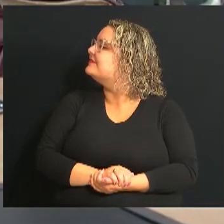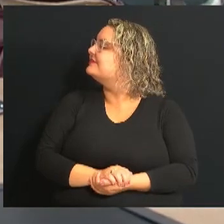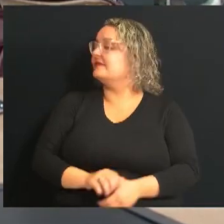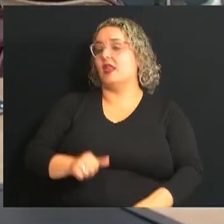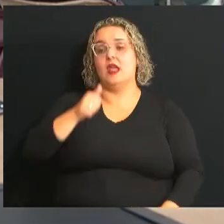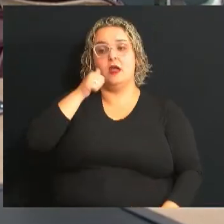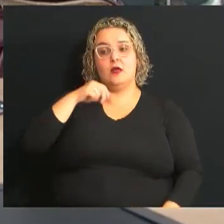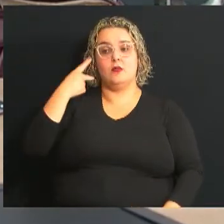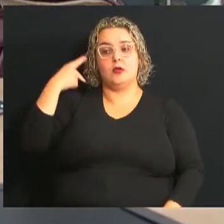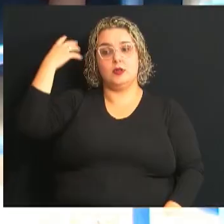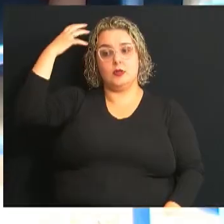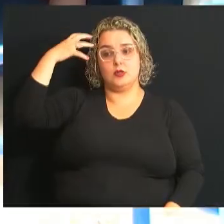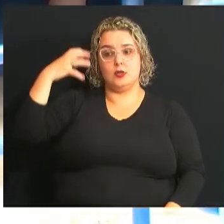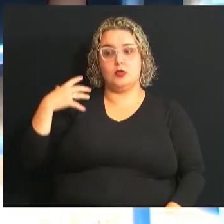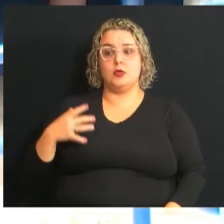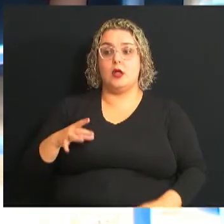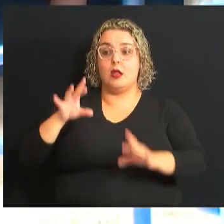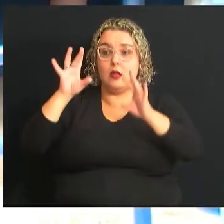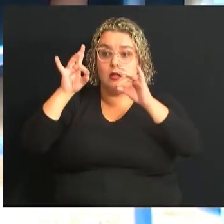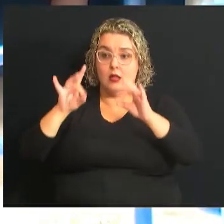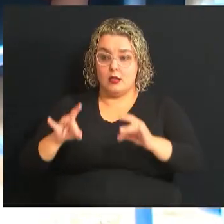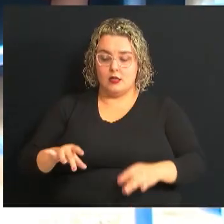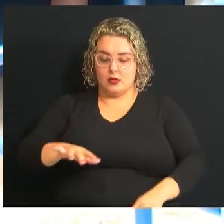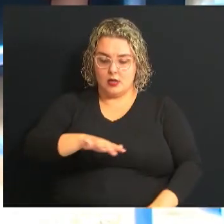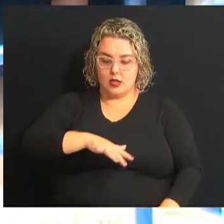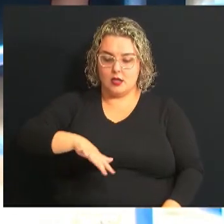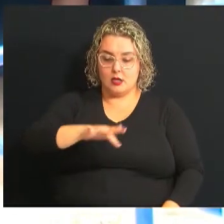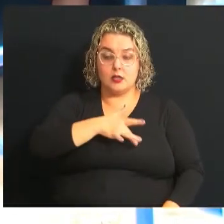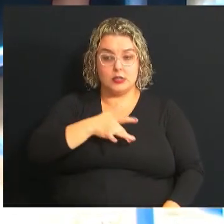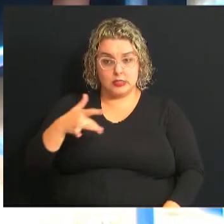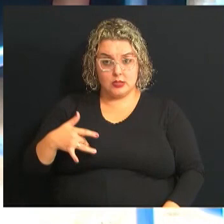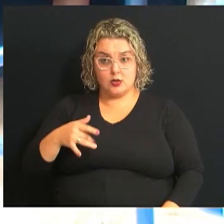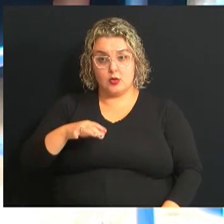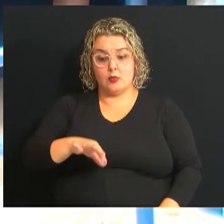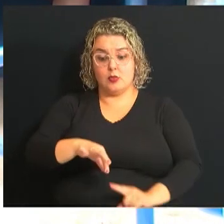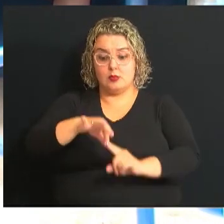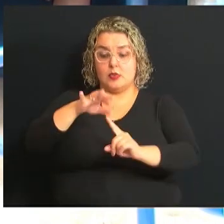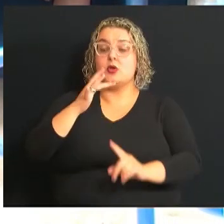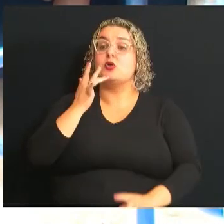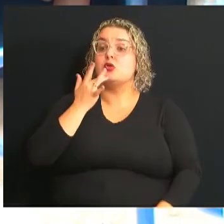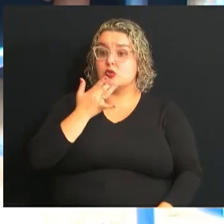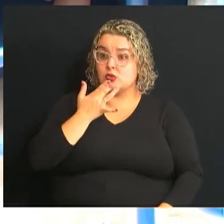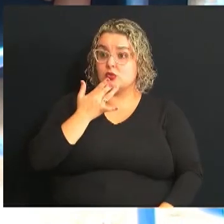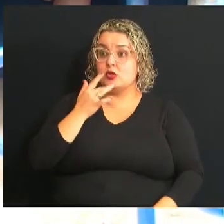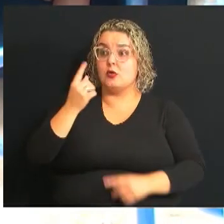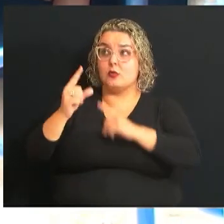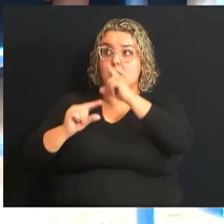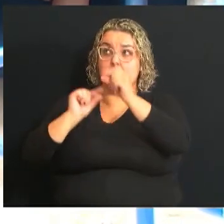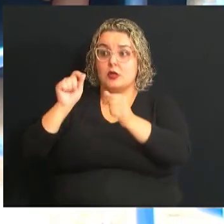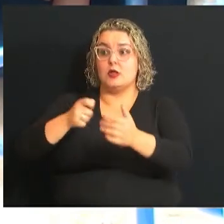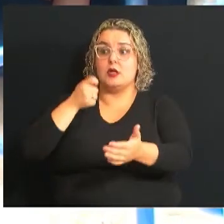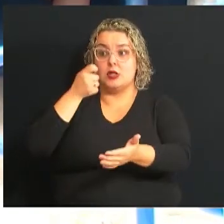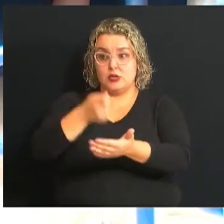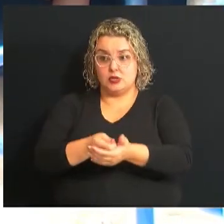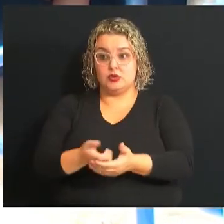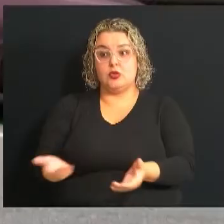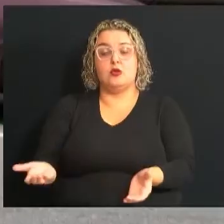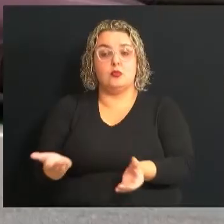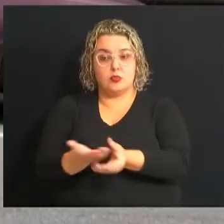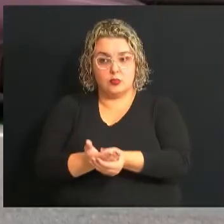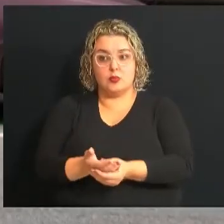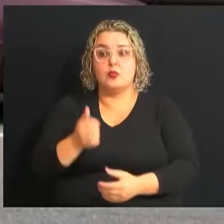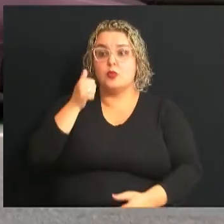Guida Calisto definiu a área da saúde como prioridade para as emendas impositivas protocoladas por